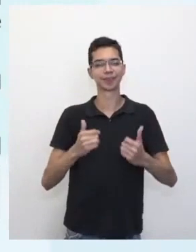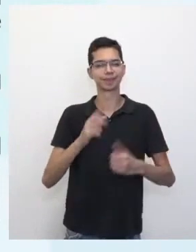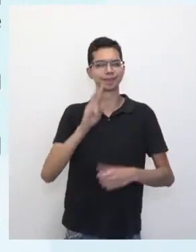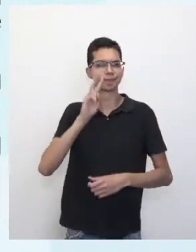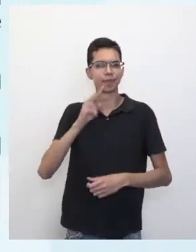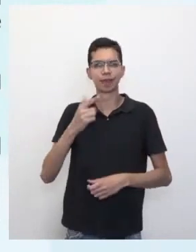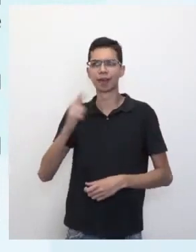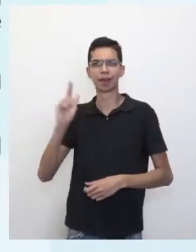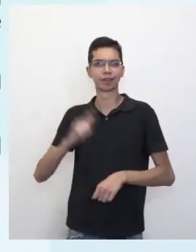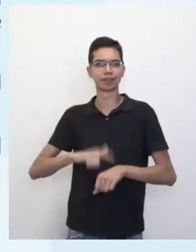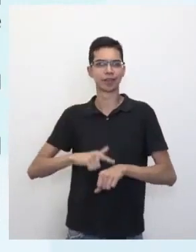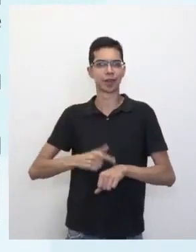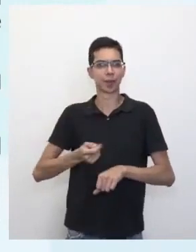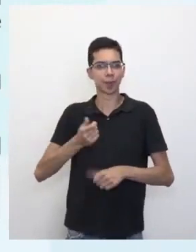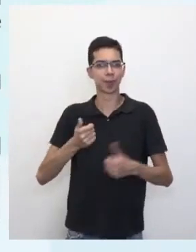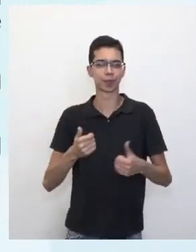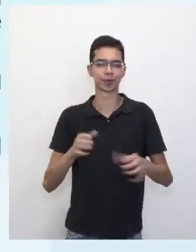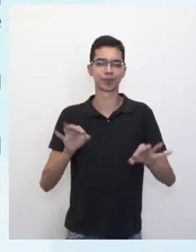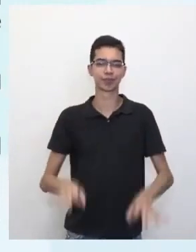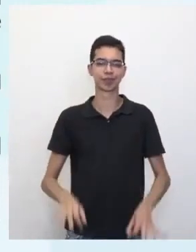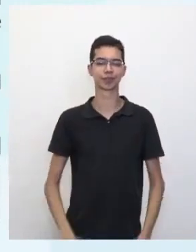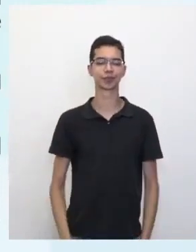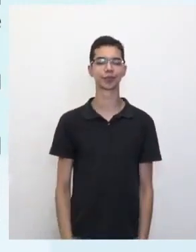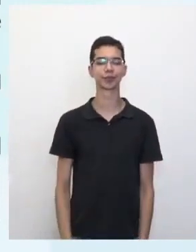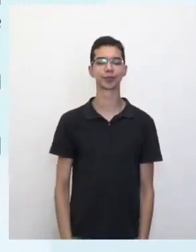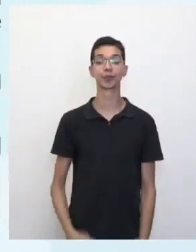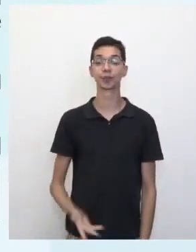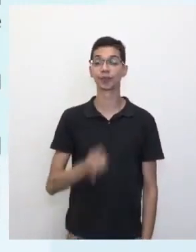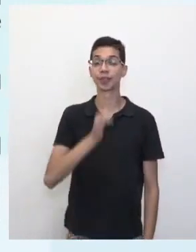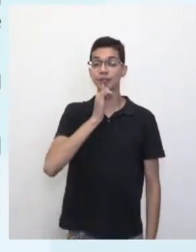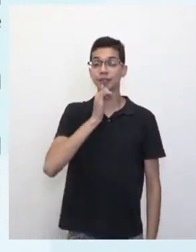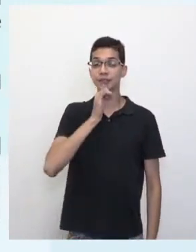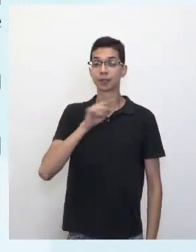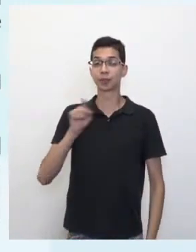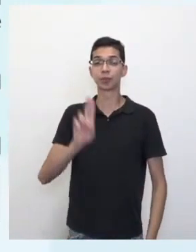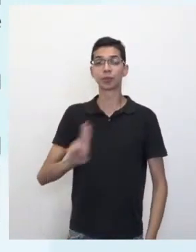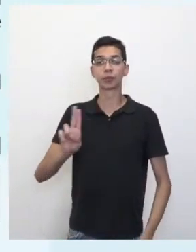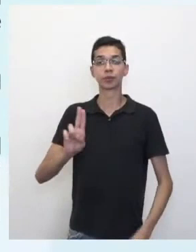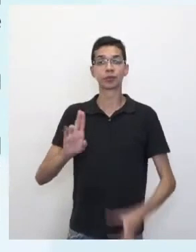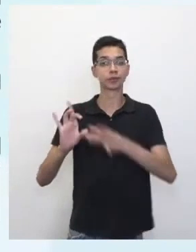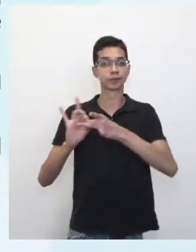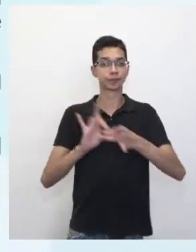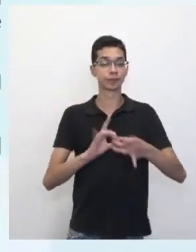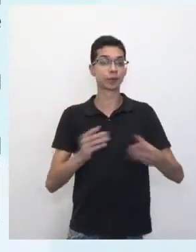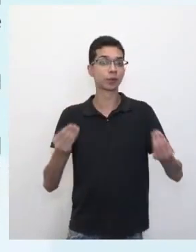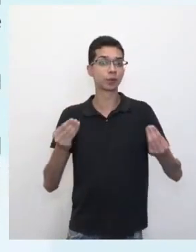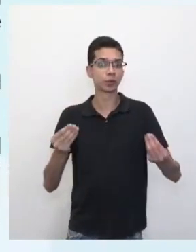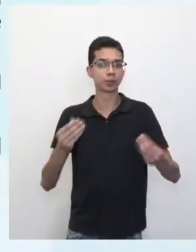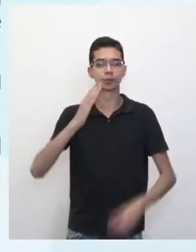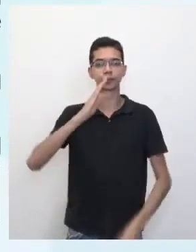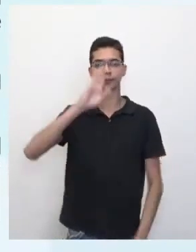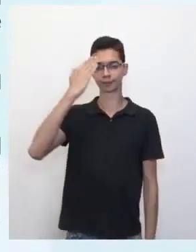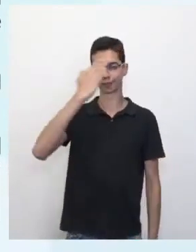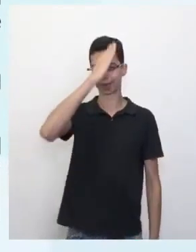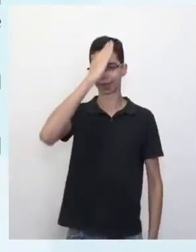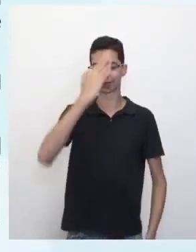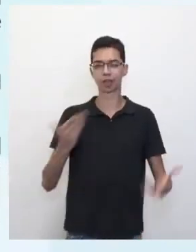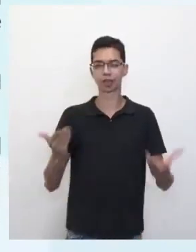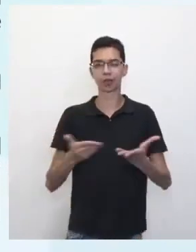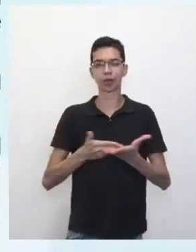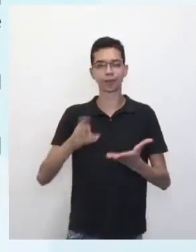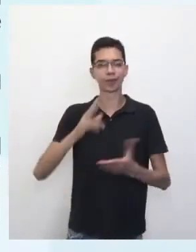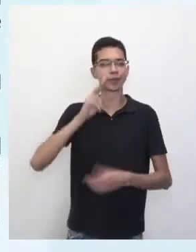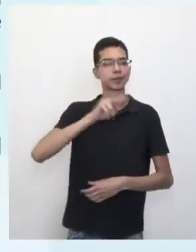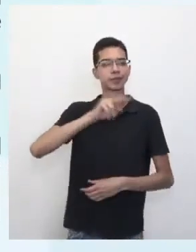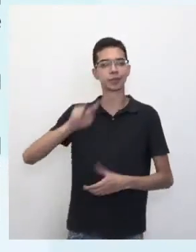Então, o neither nor, um exemplo aqui de como usar isso em um contexto. Então, vamos lá, Ed. He felt that it was tall and stately